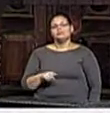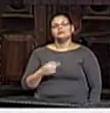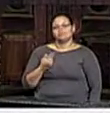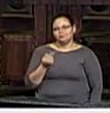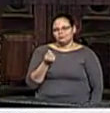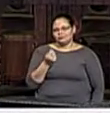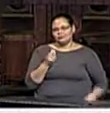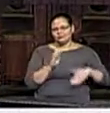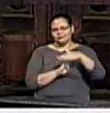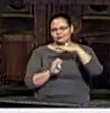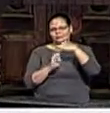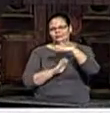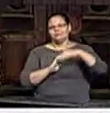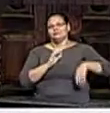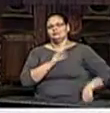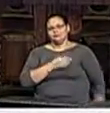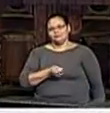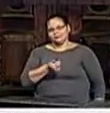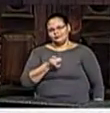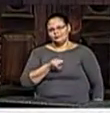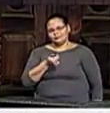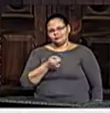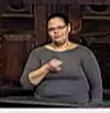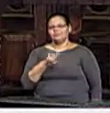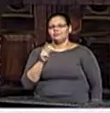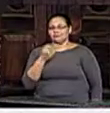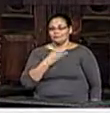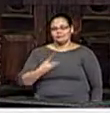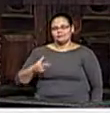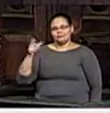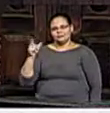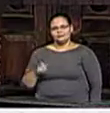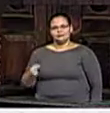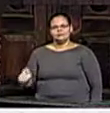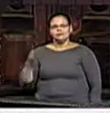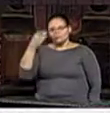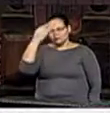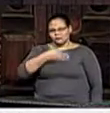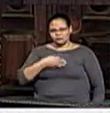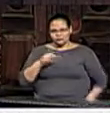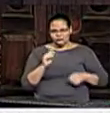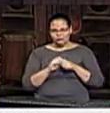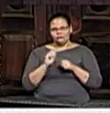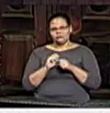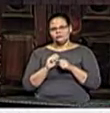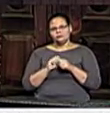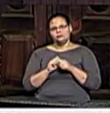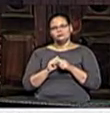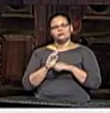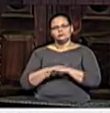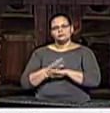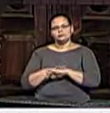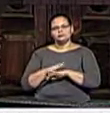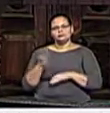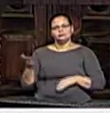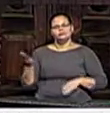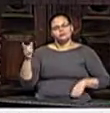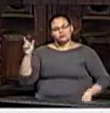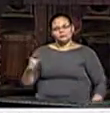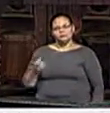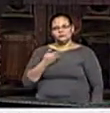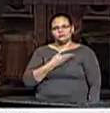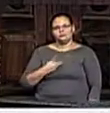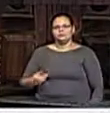número. Cabe ao governo provar que não foi feito dessa maneira. Cabe ao